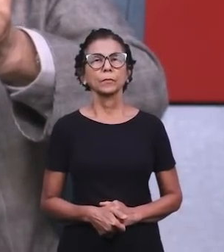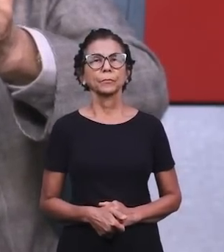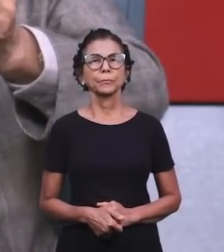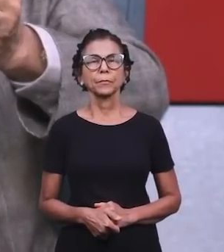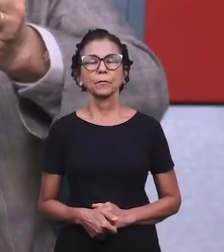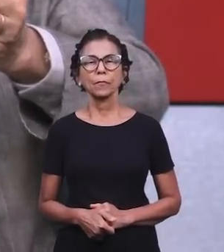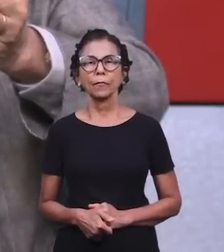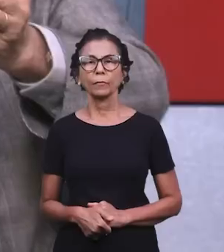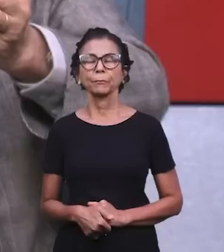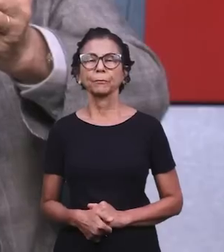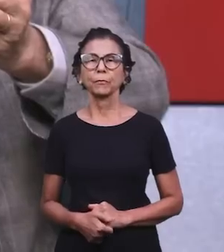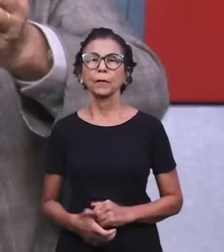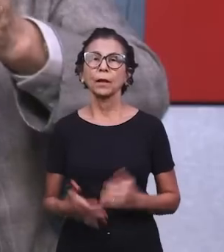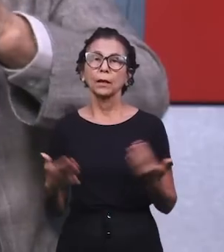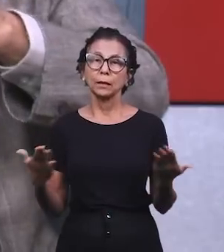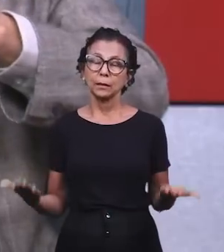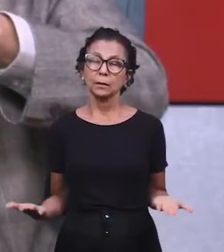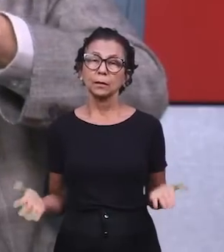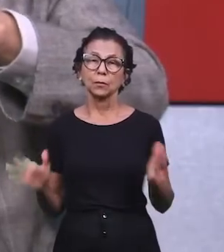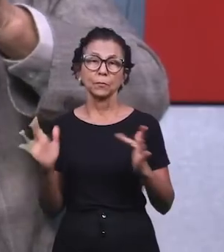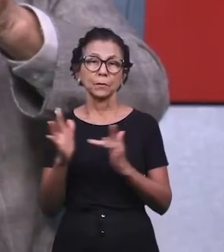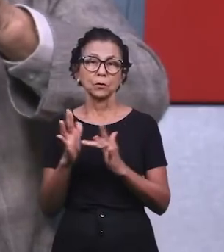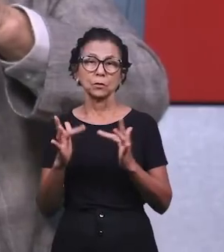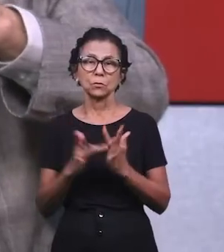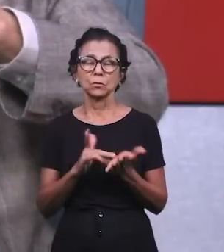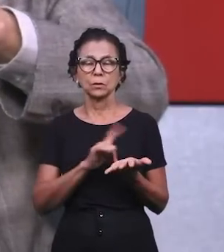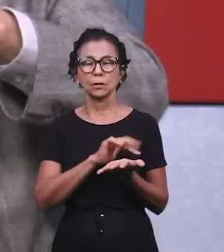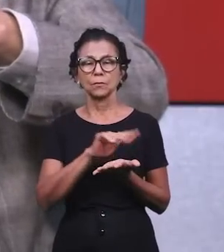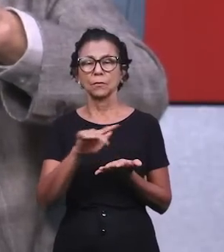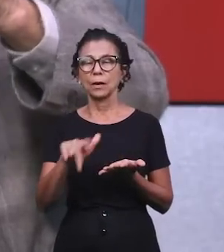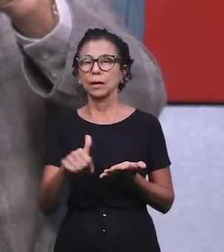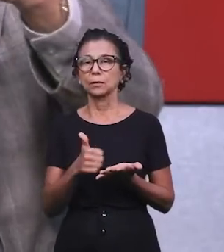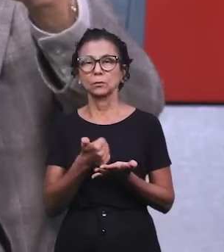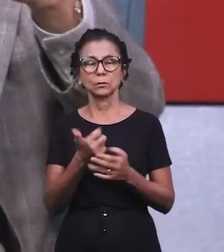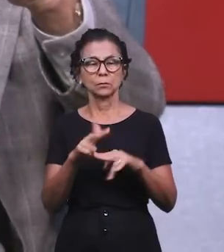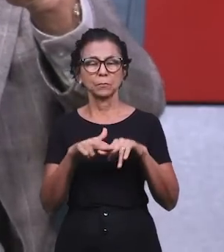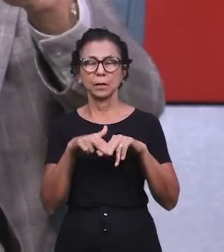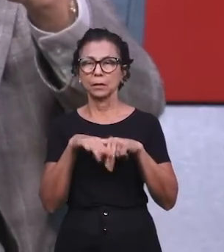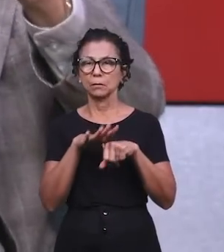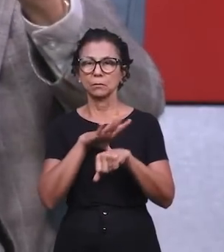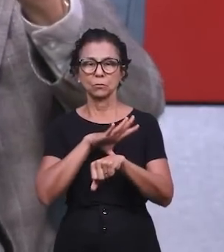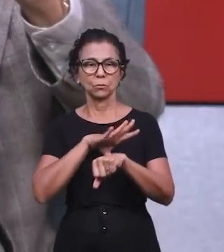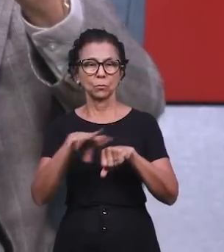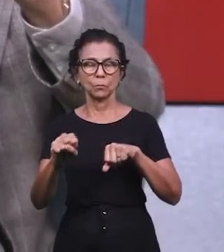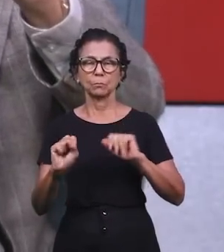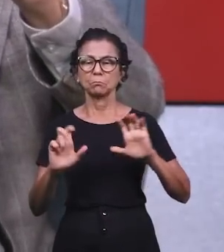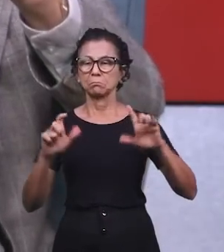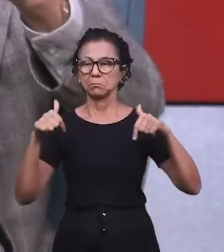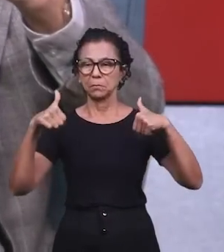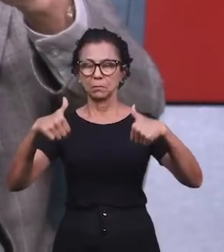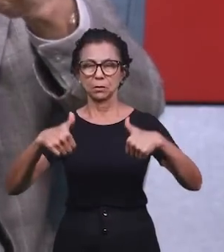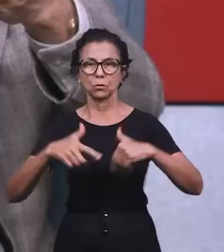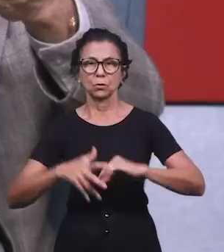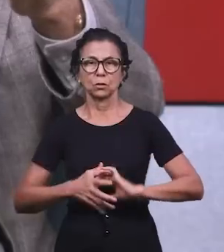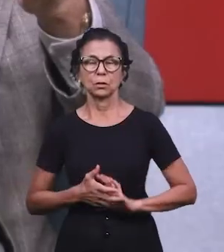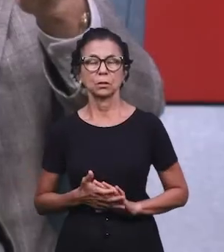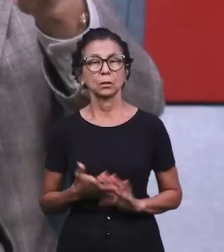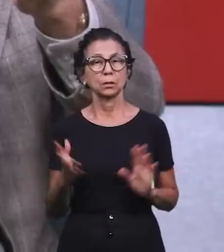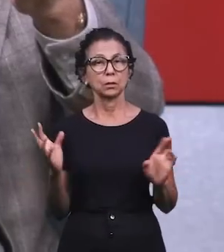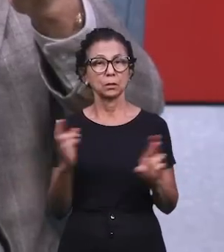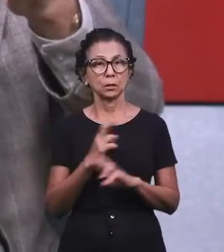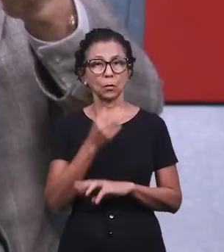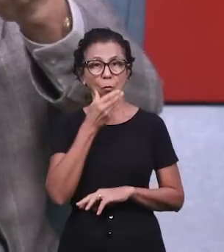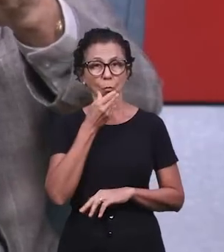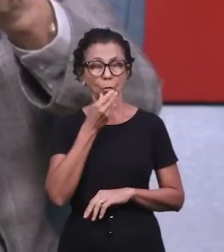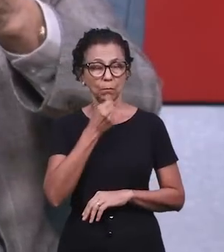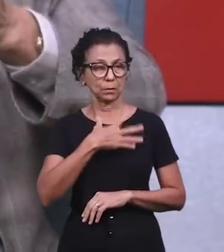várias formas do Senhor operar na igreja. Várias formas. E o caso do servo do